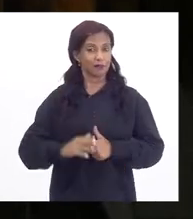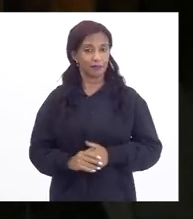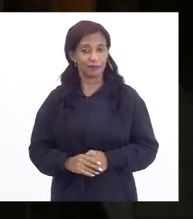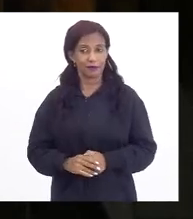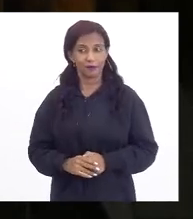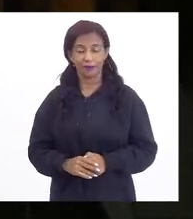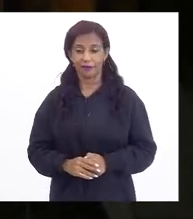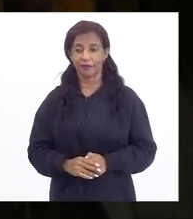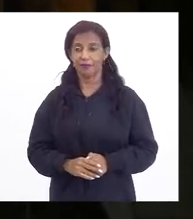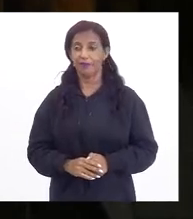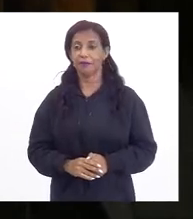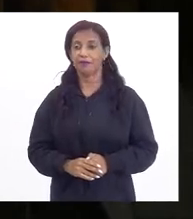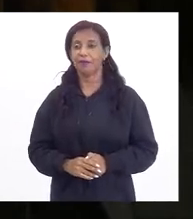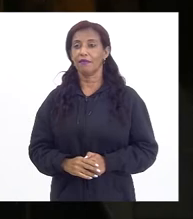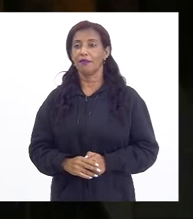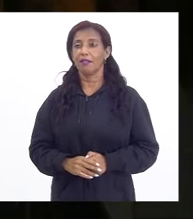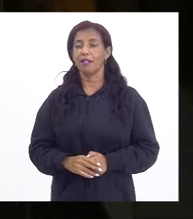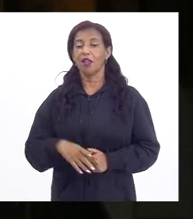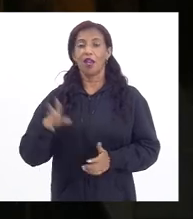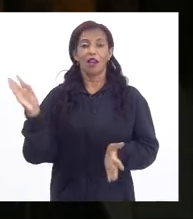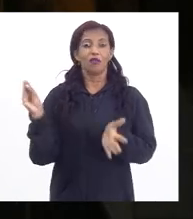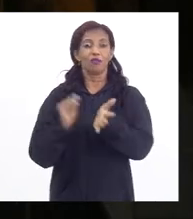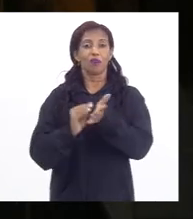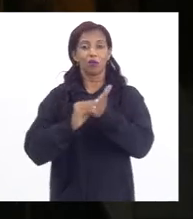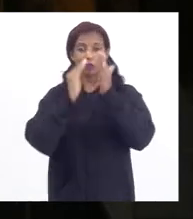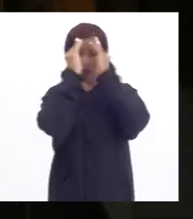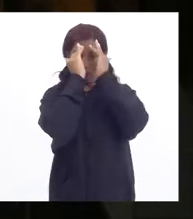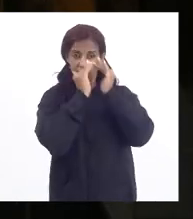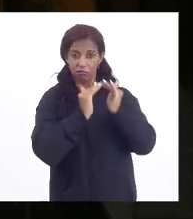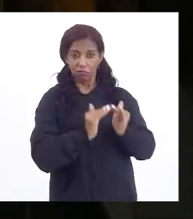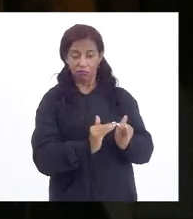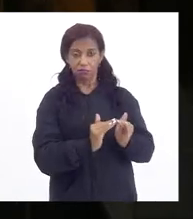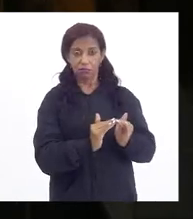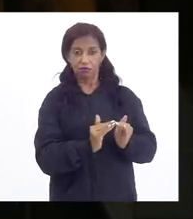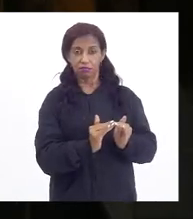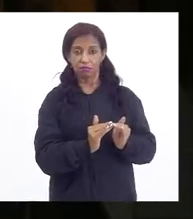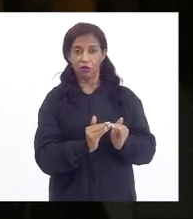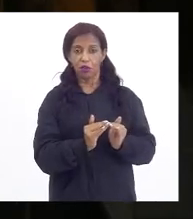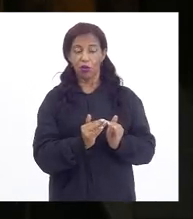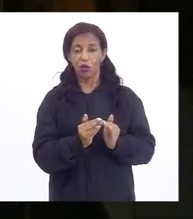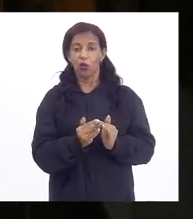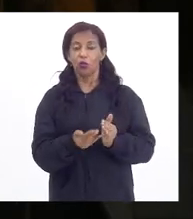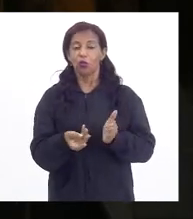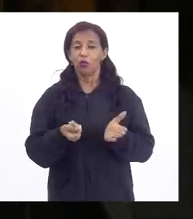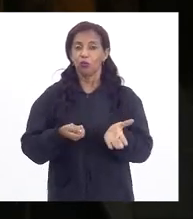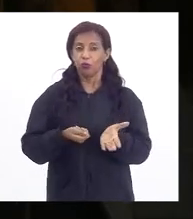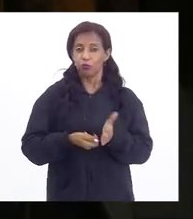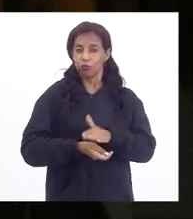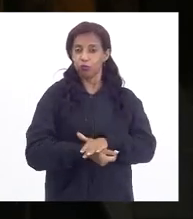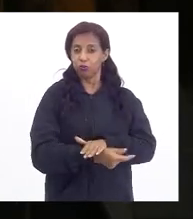principalmente o descumprimento do investimento